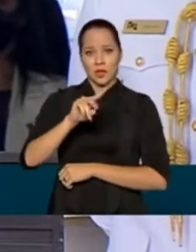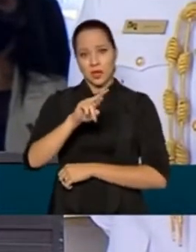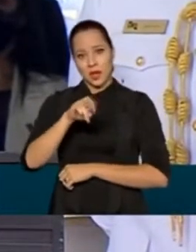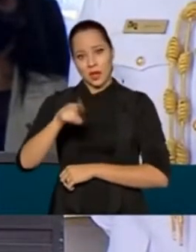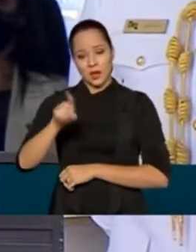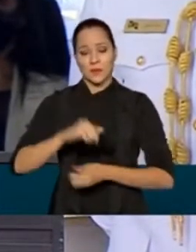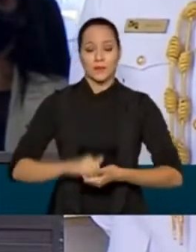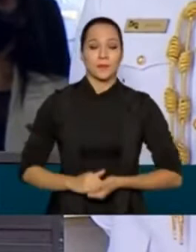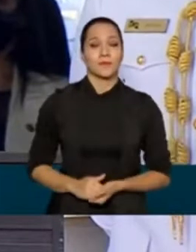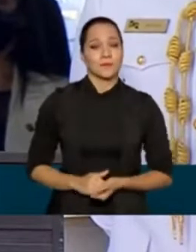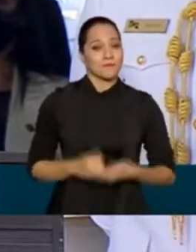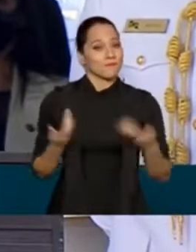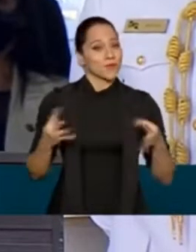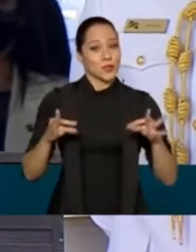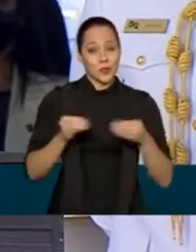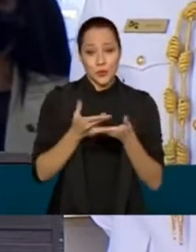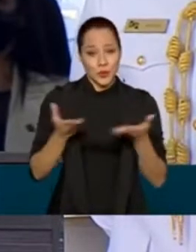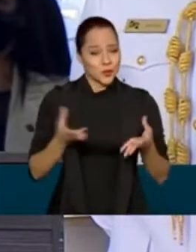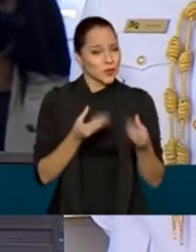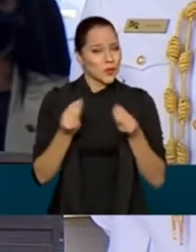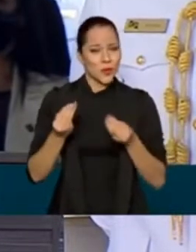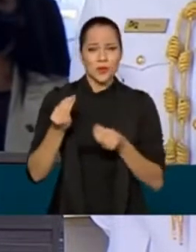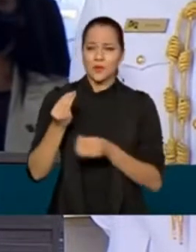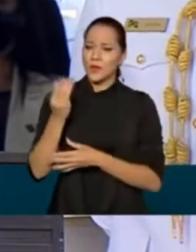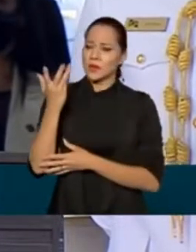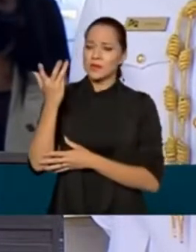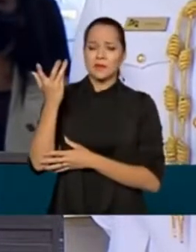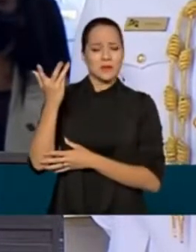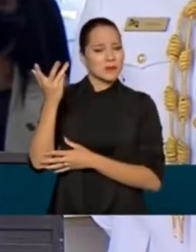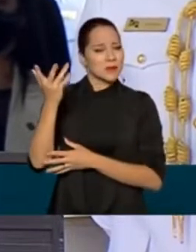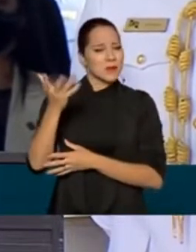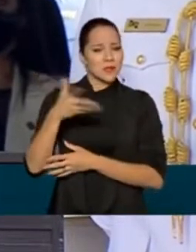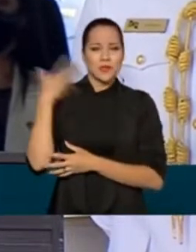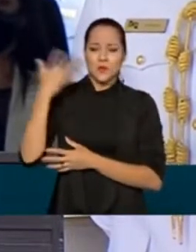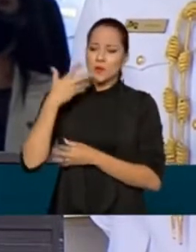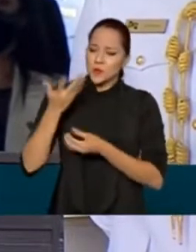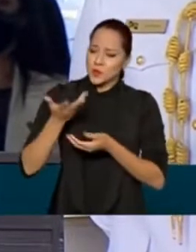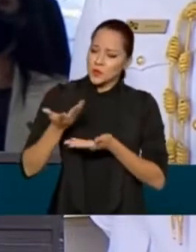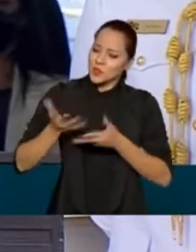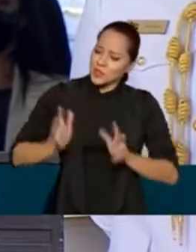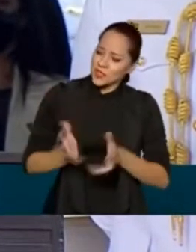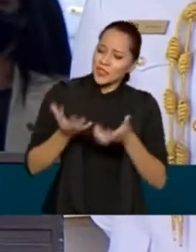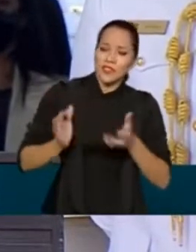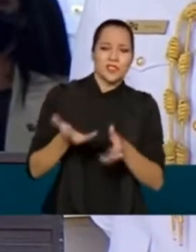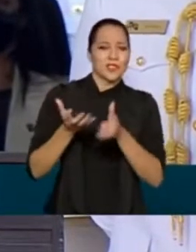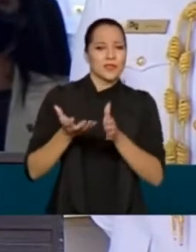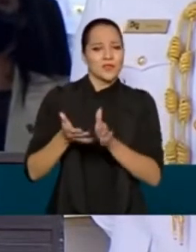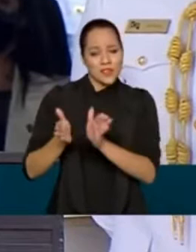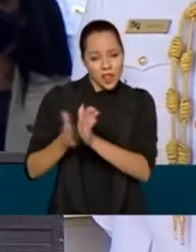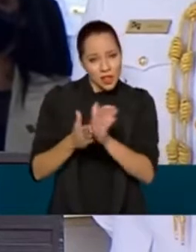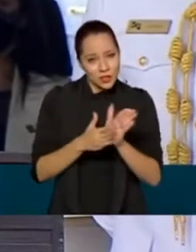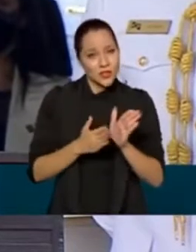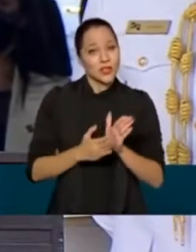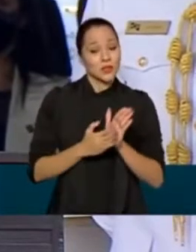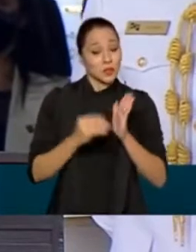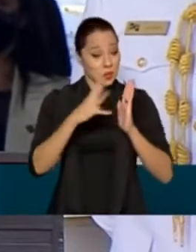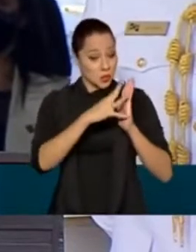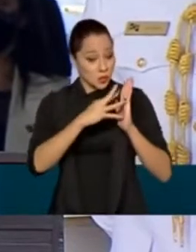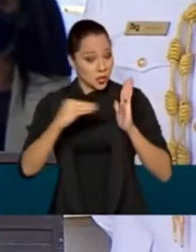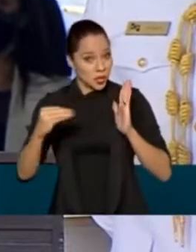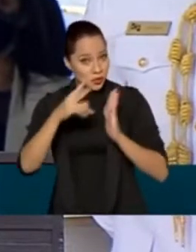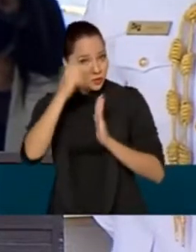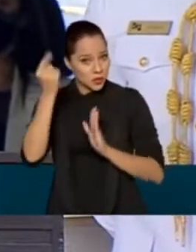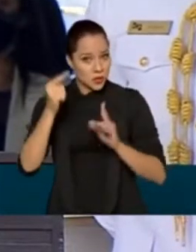Além de tudo isso, muitas foram as palavras de incentivo, os elogios, os ensinamentos e os exemplos de